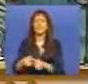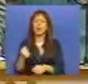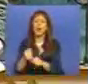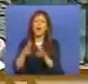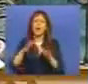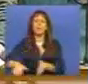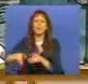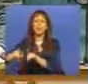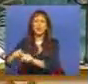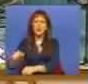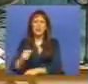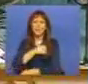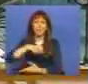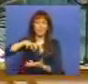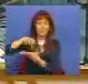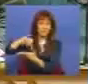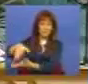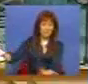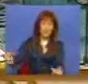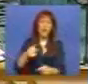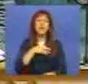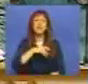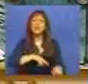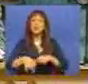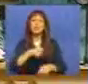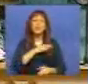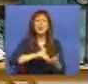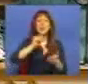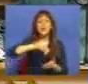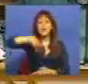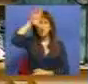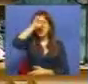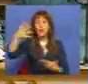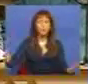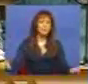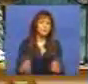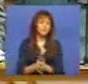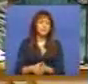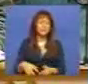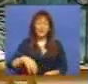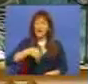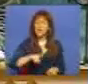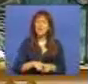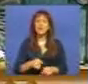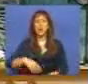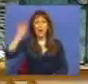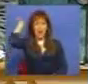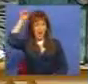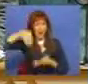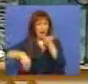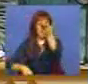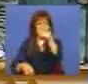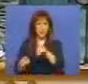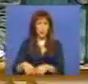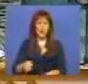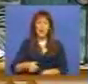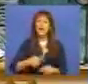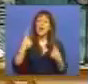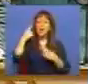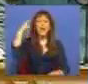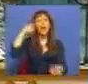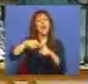da habitação. Ora, senhores deputados, senhor secretário de Estado, o sentido da República é o bem